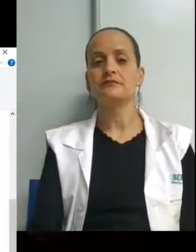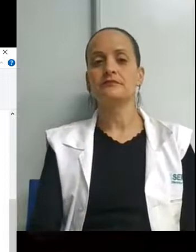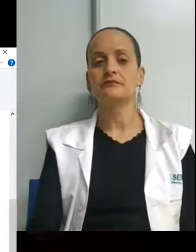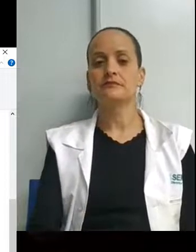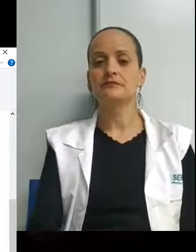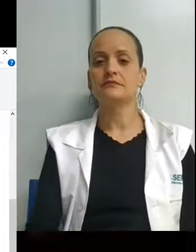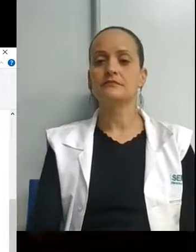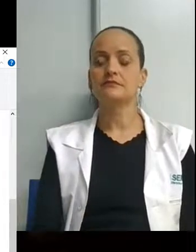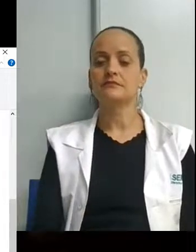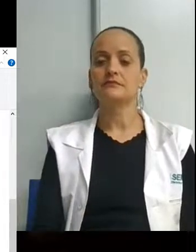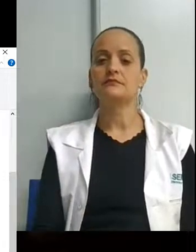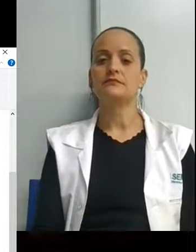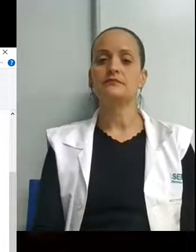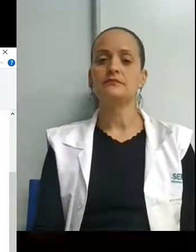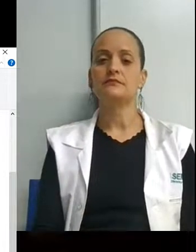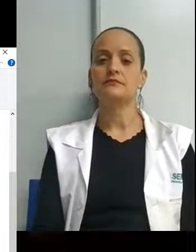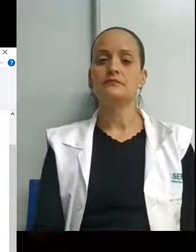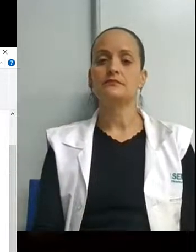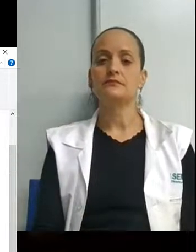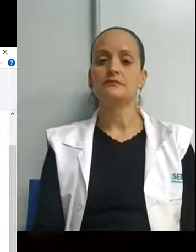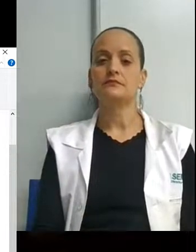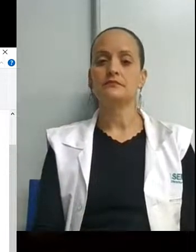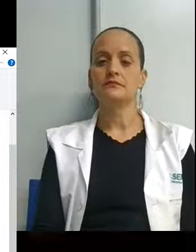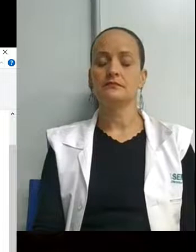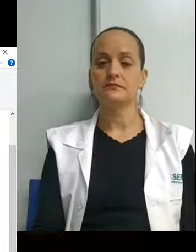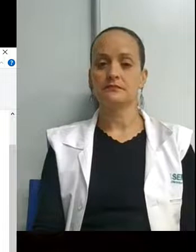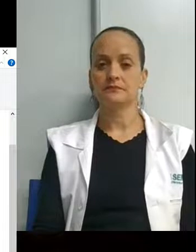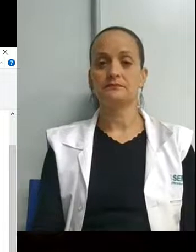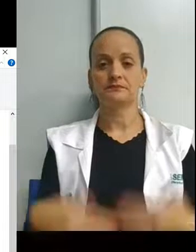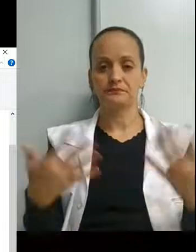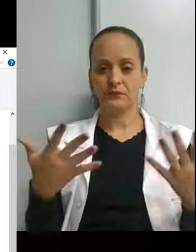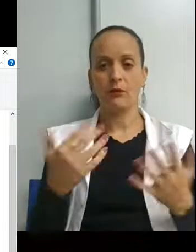análise que a gente vai fazer. Tudo bem? Então, vamos lá. Vou